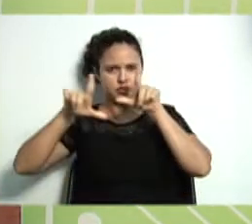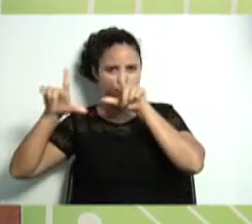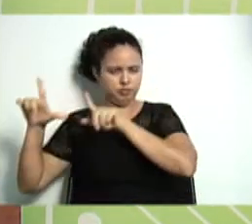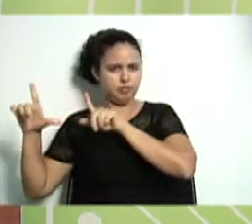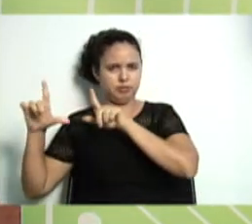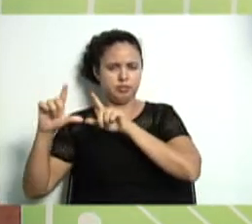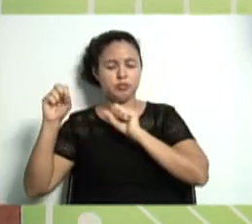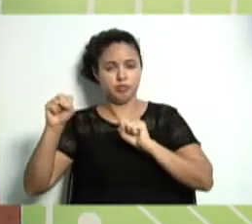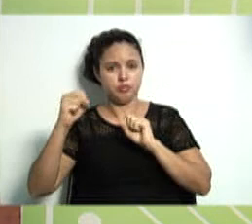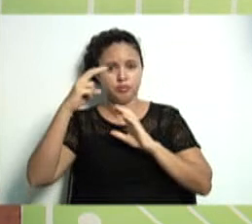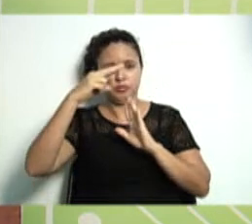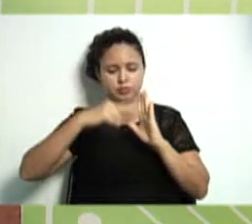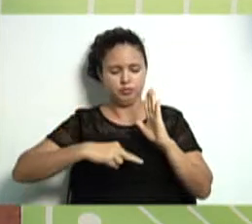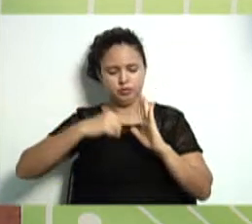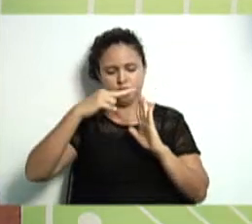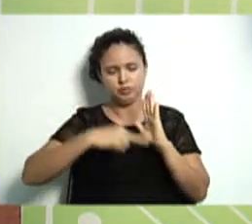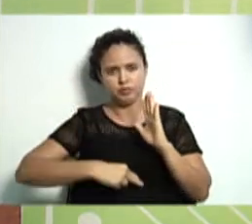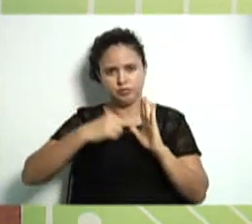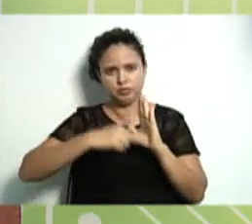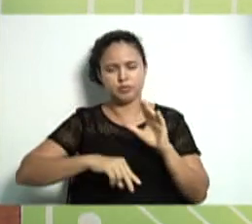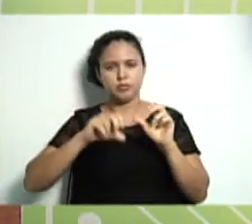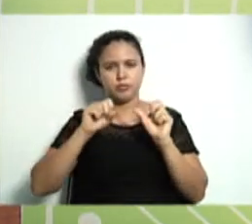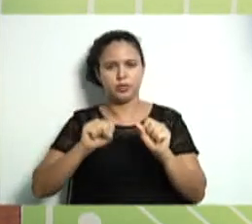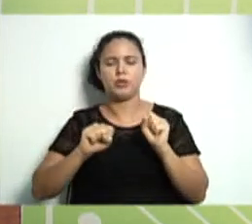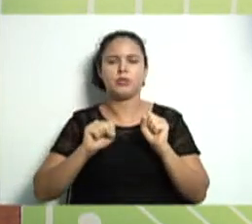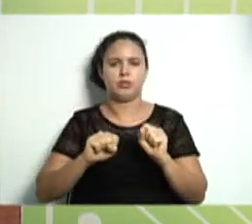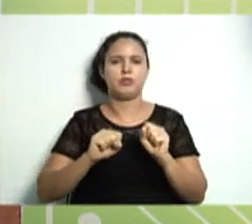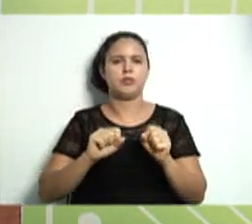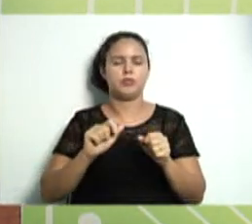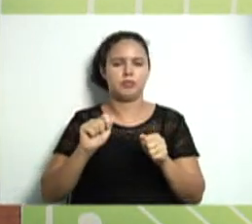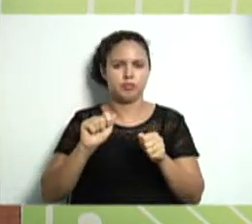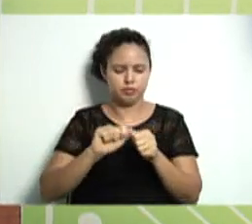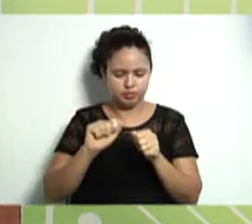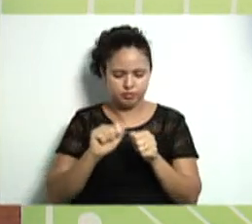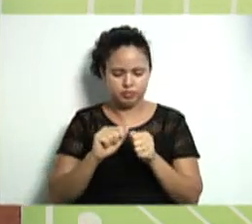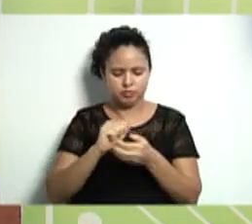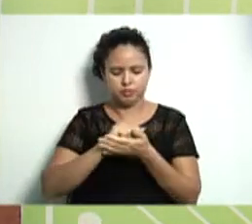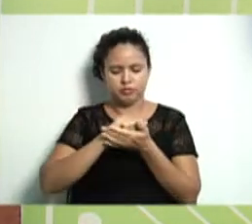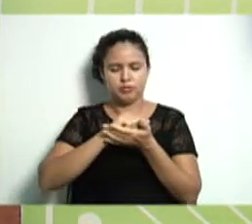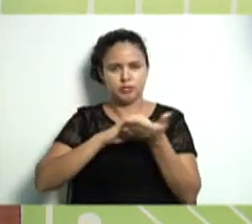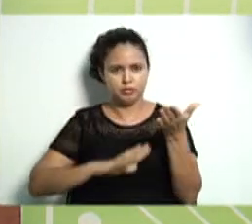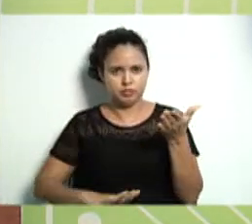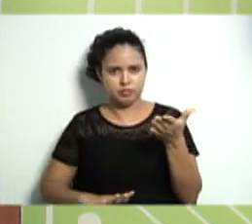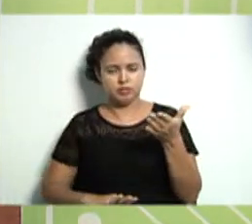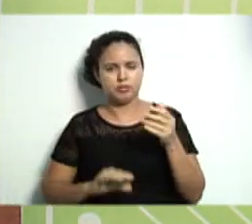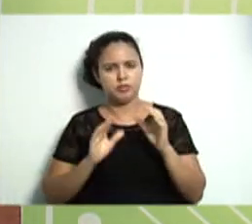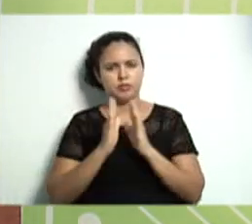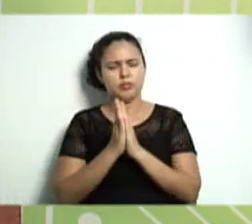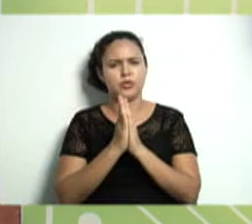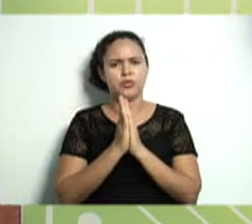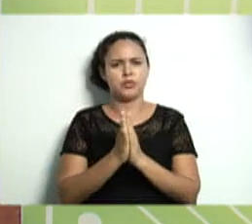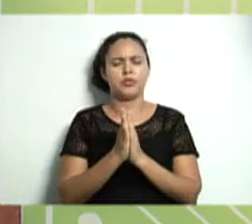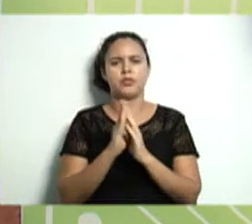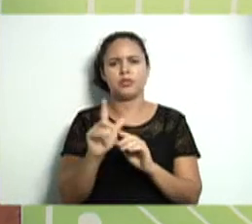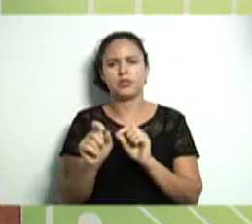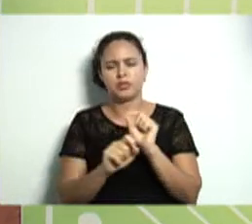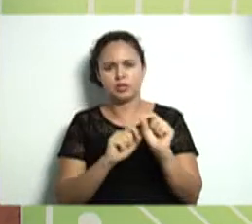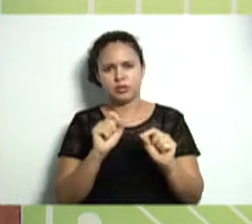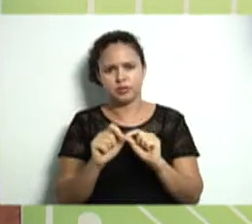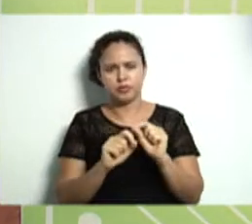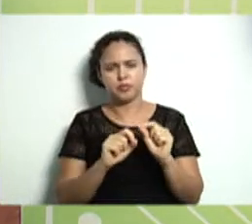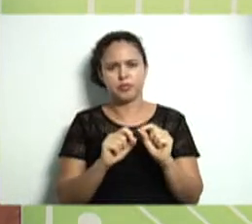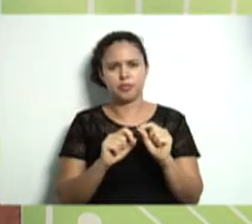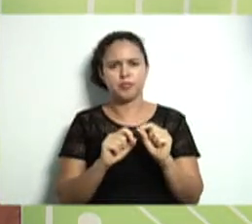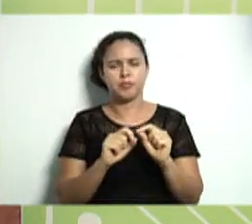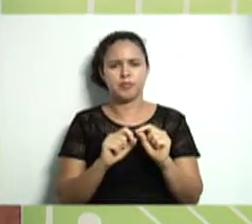Esses materiais são importantes para vocês realizarem essa atividade. Por favor, nós